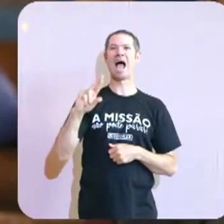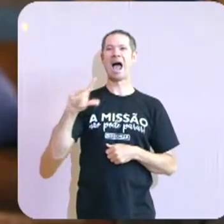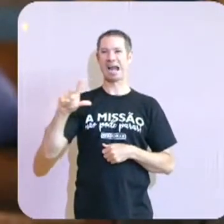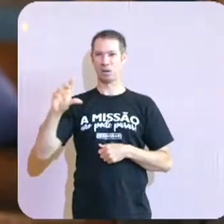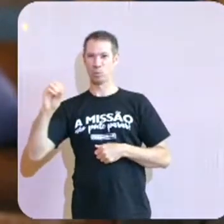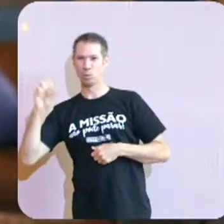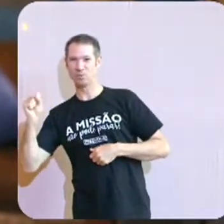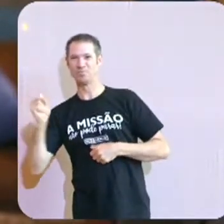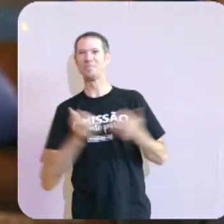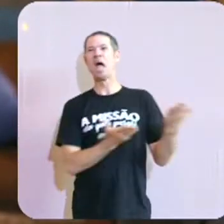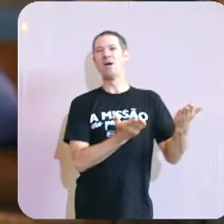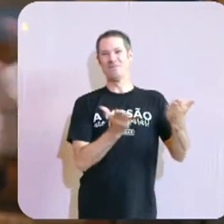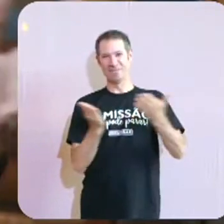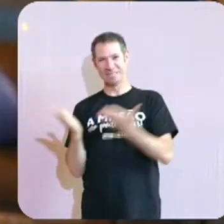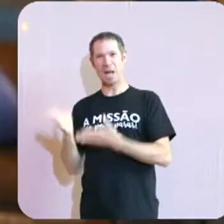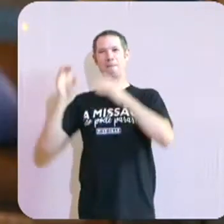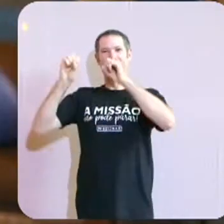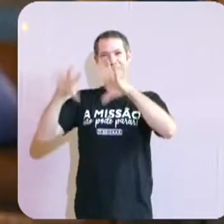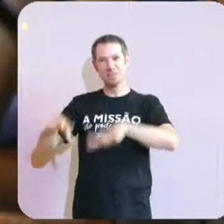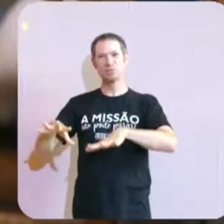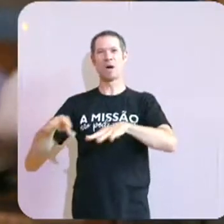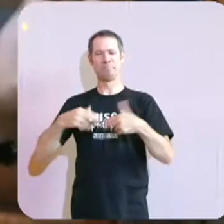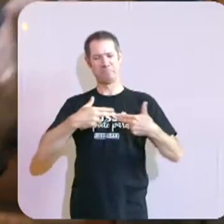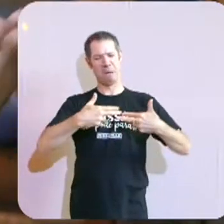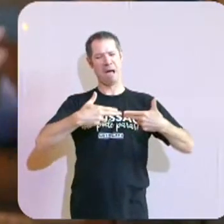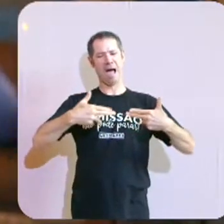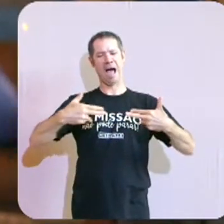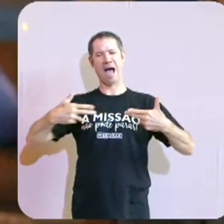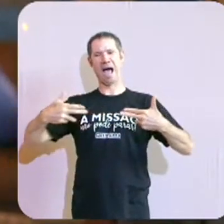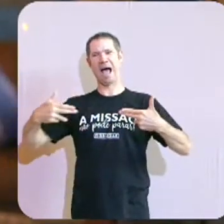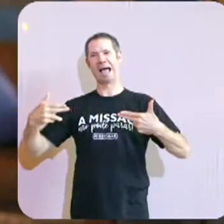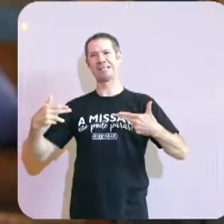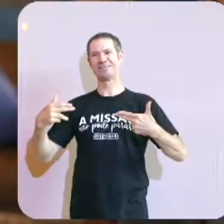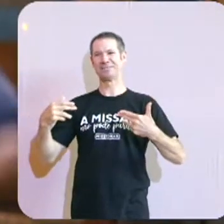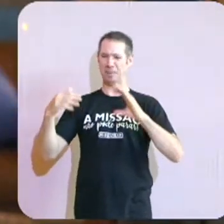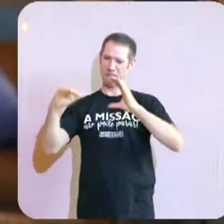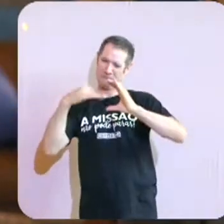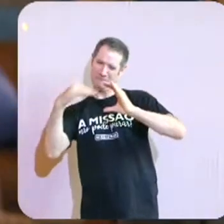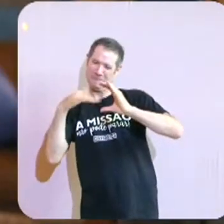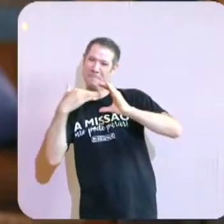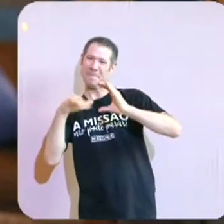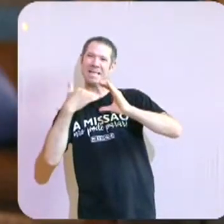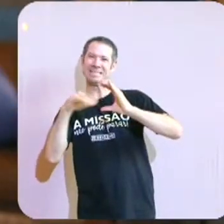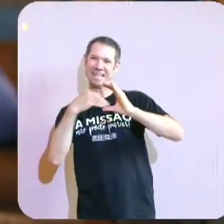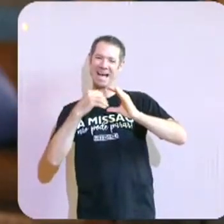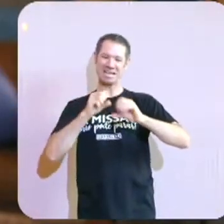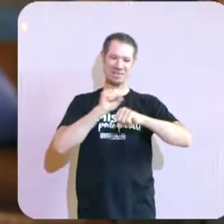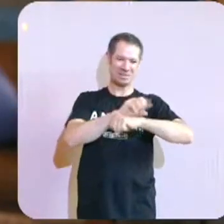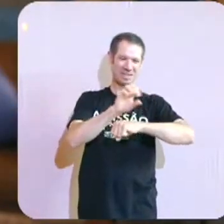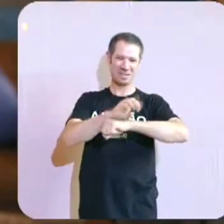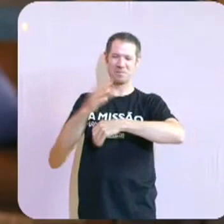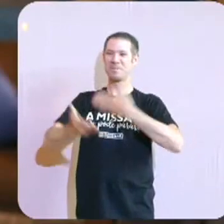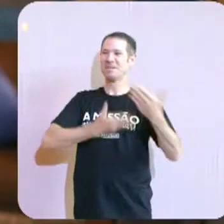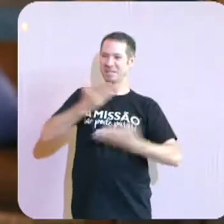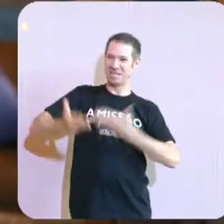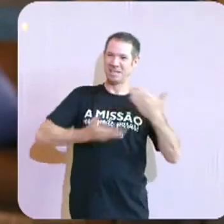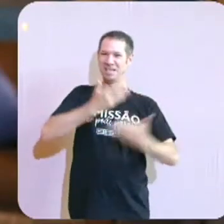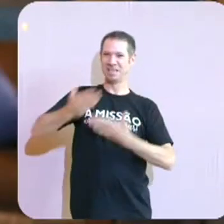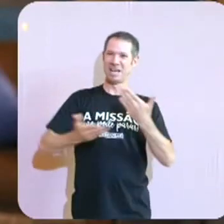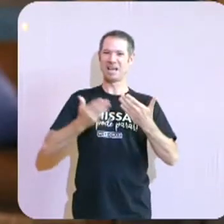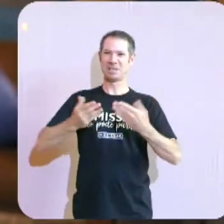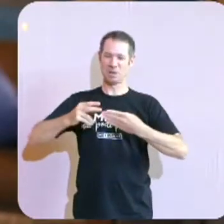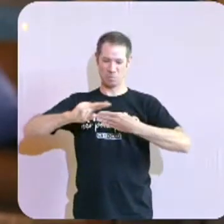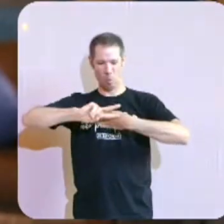nos visitar e nos abençoaram, a Marina, ou tantos outros de vocês que têm mandado mensagens, compartilhado conosco dessa